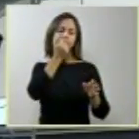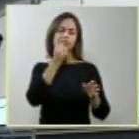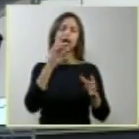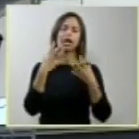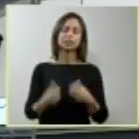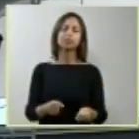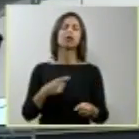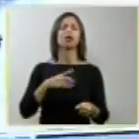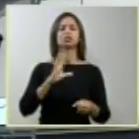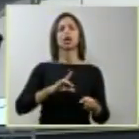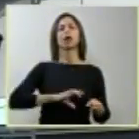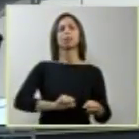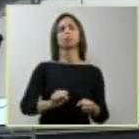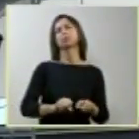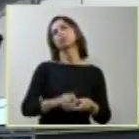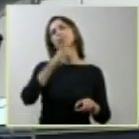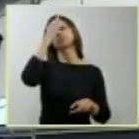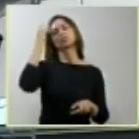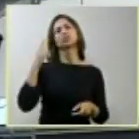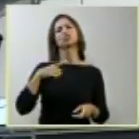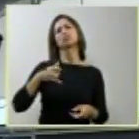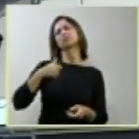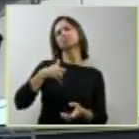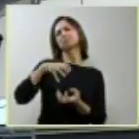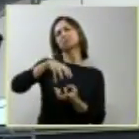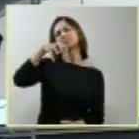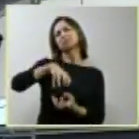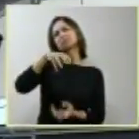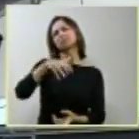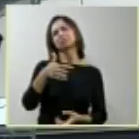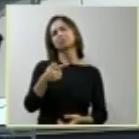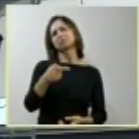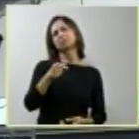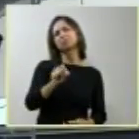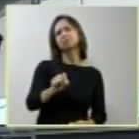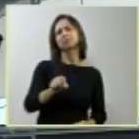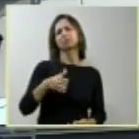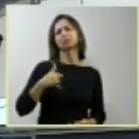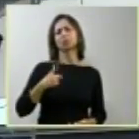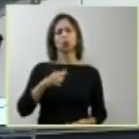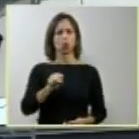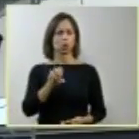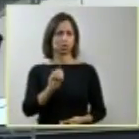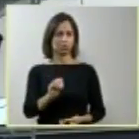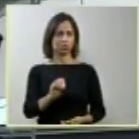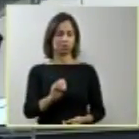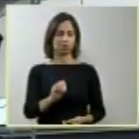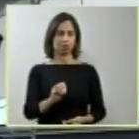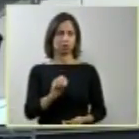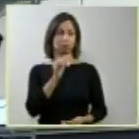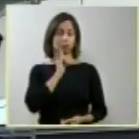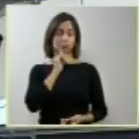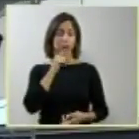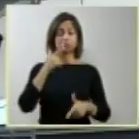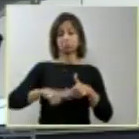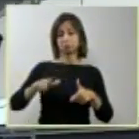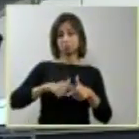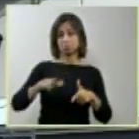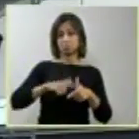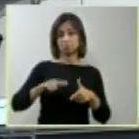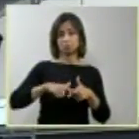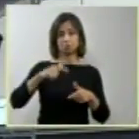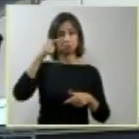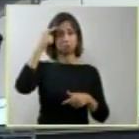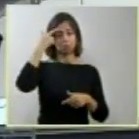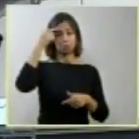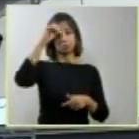um cidadão de idade já, um homem com 70 anos, 80, e de repente ele é cometido de um mal de Alzheimer, e passa a